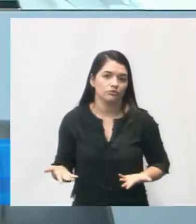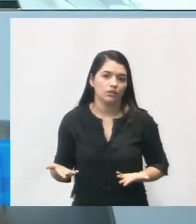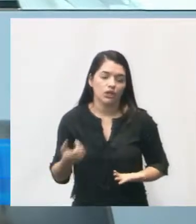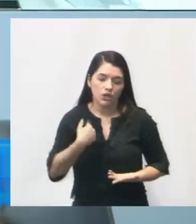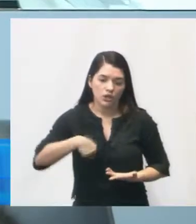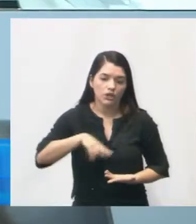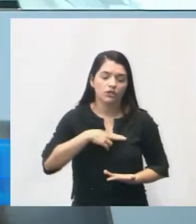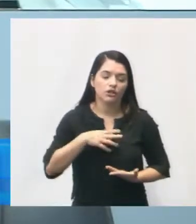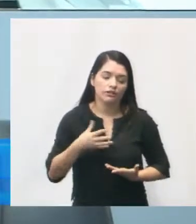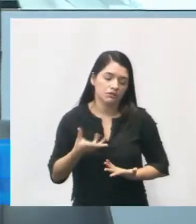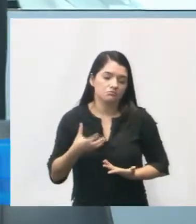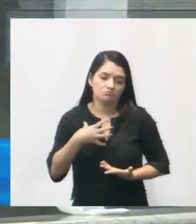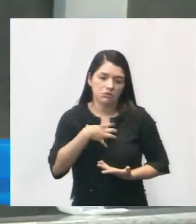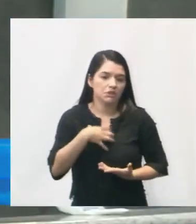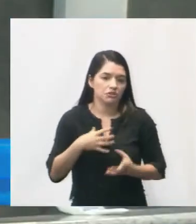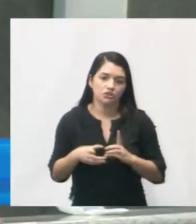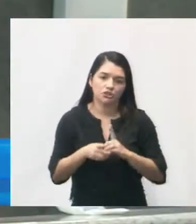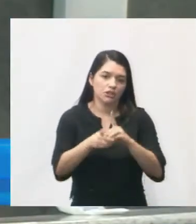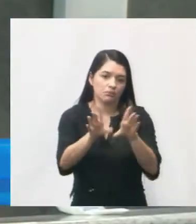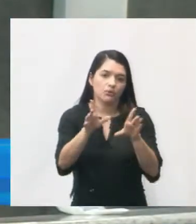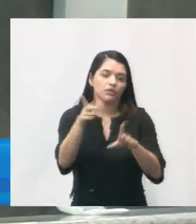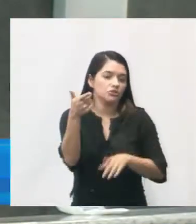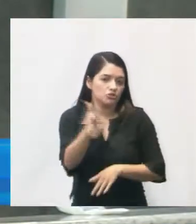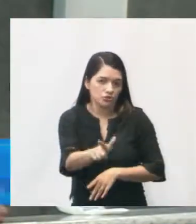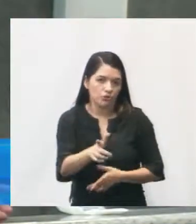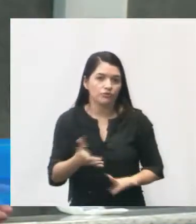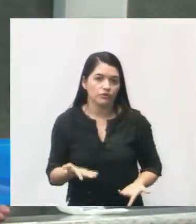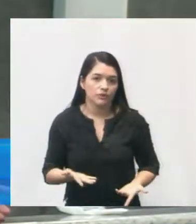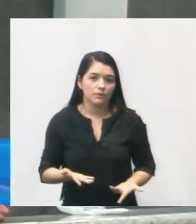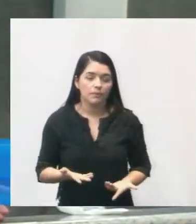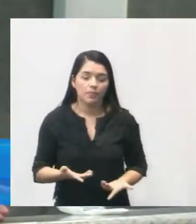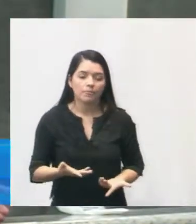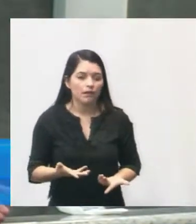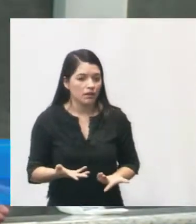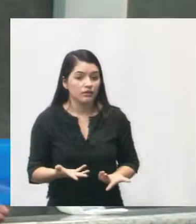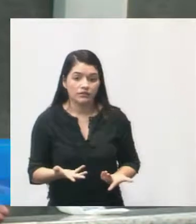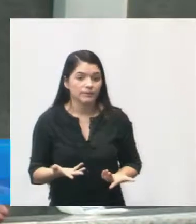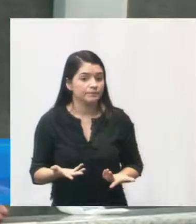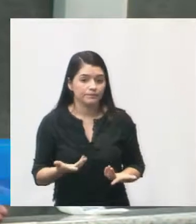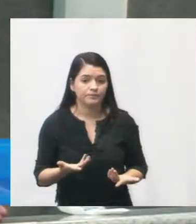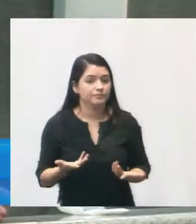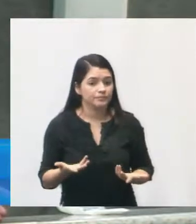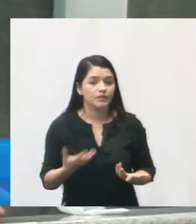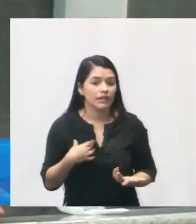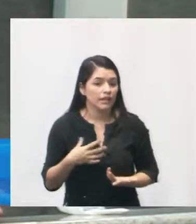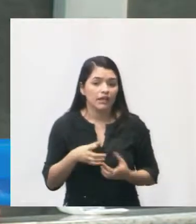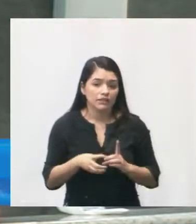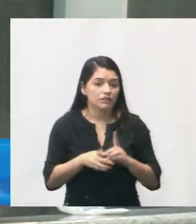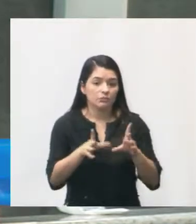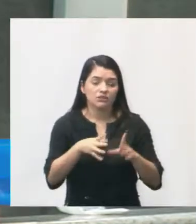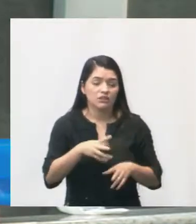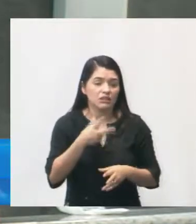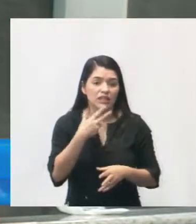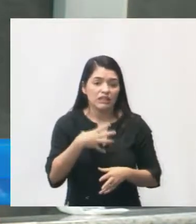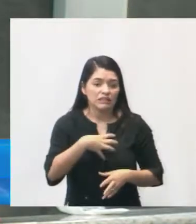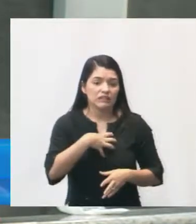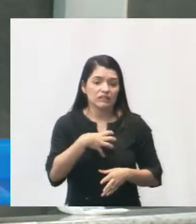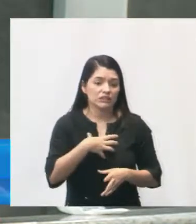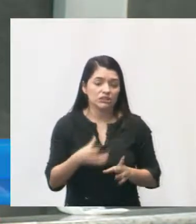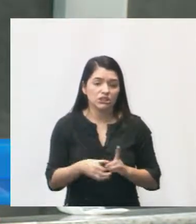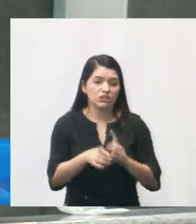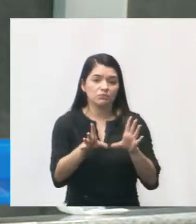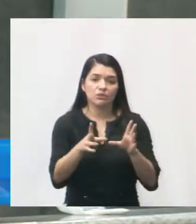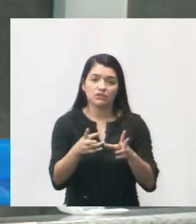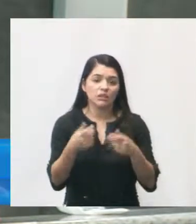a esperança. E respirar, a palavra de esperança mesmo, professor Roberto, porque respirar a democracia é aquilo que a gente